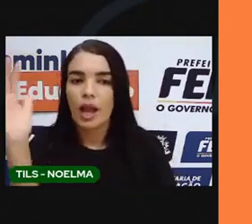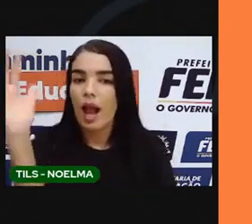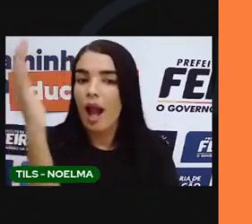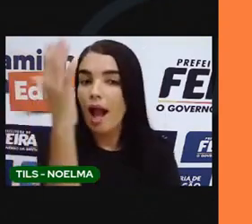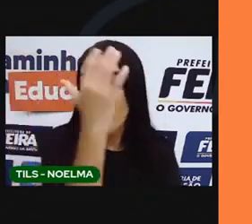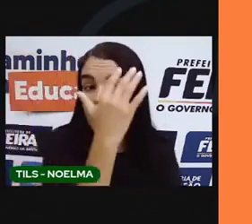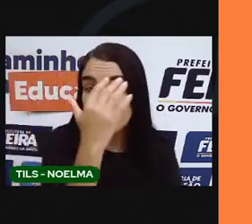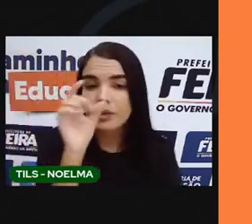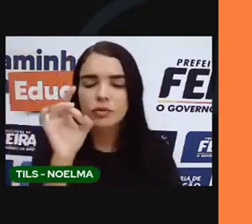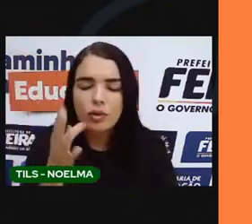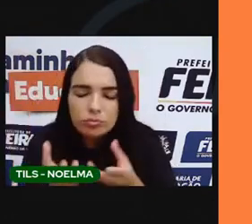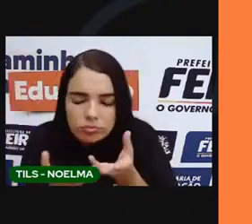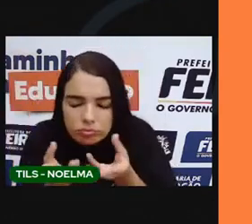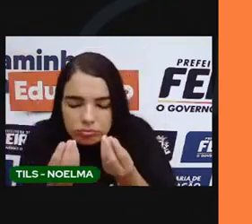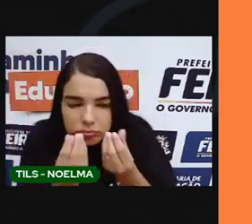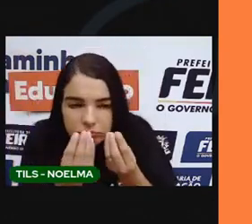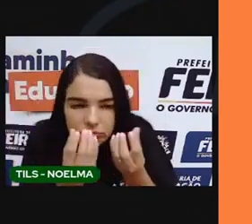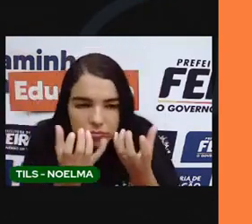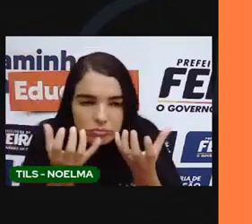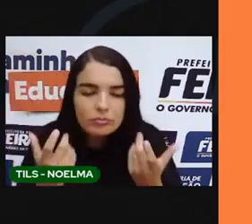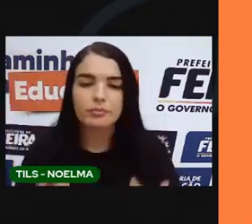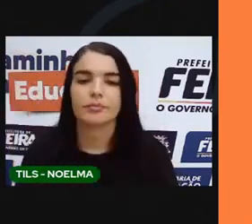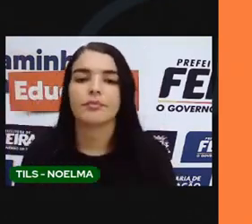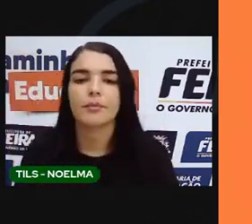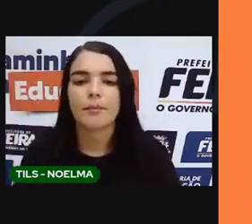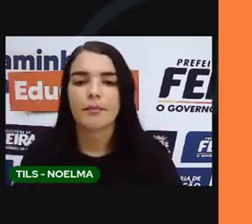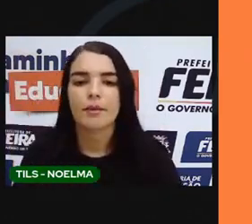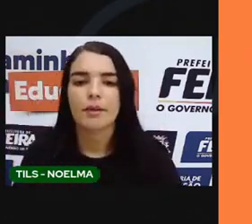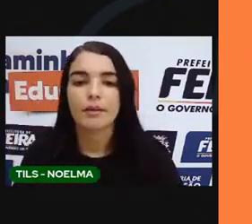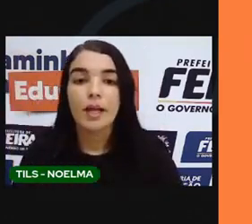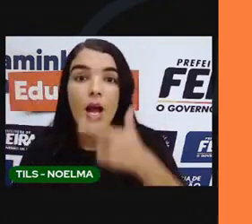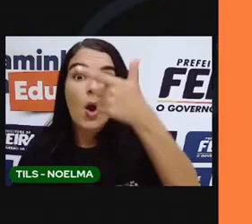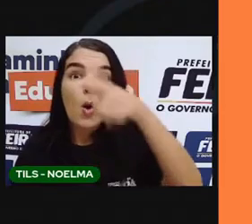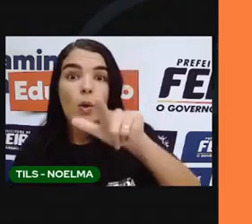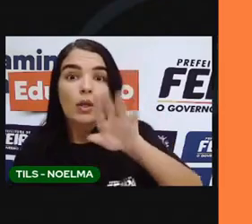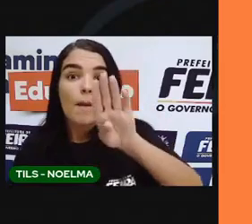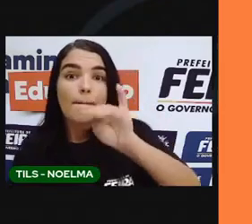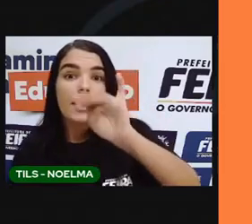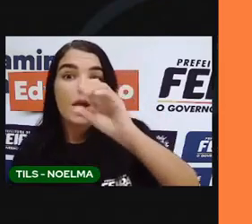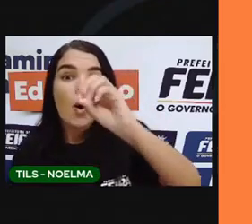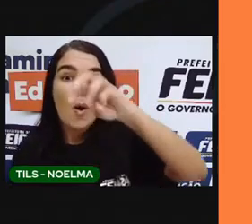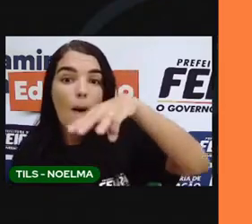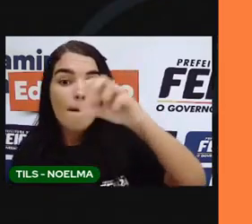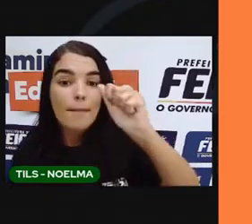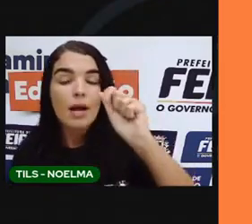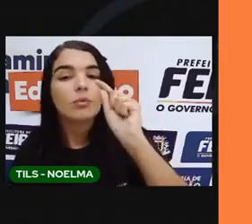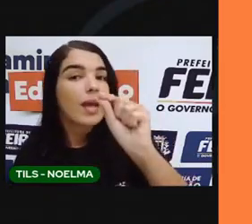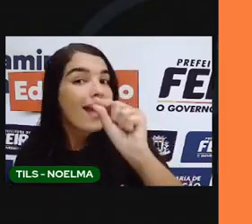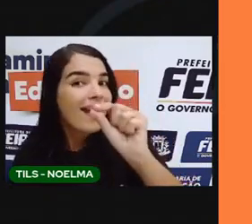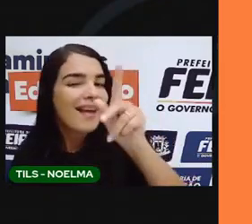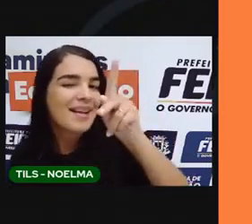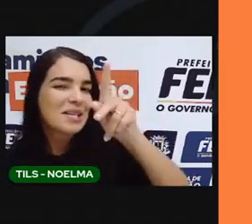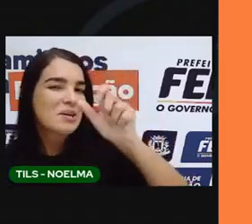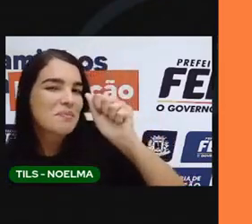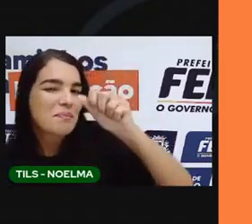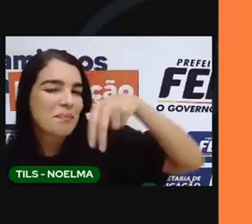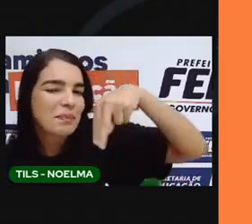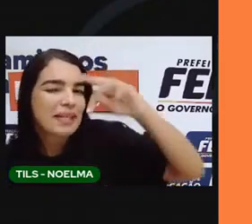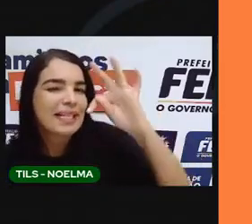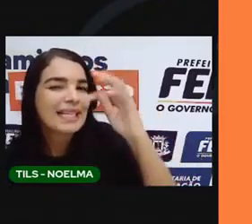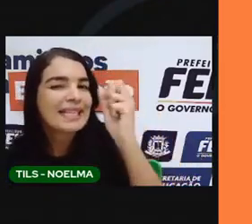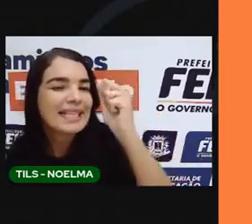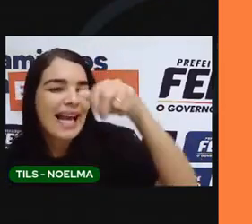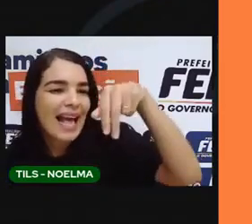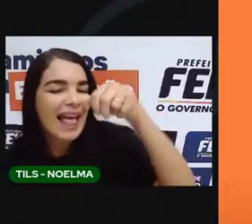máximo gramíneas ali. Outro bioma que nós vamos estudar é o Pantanal.